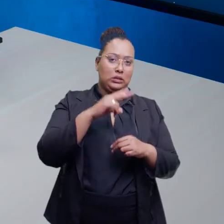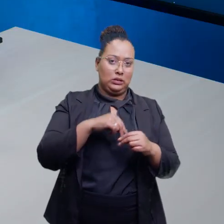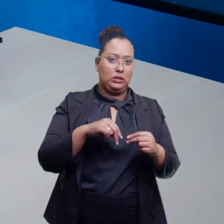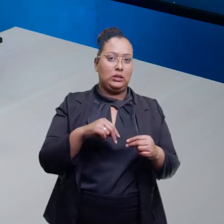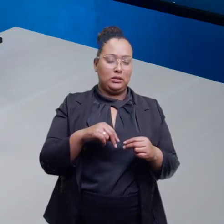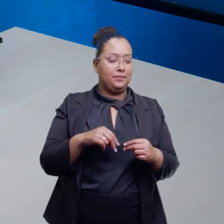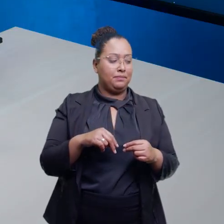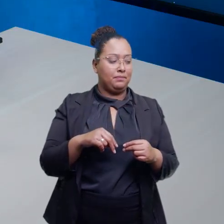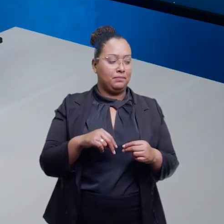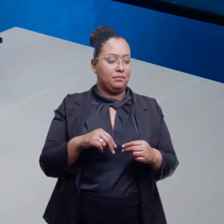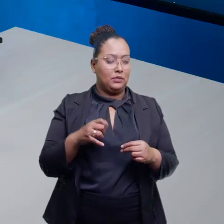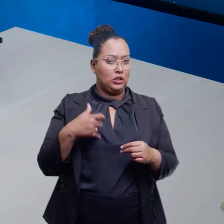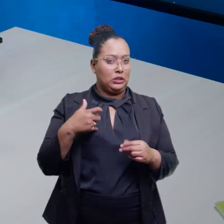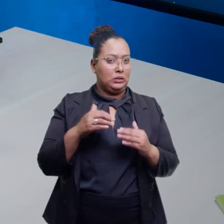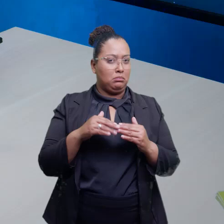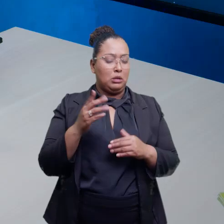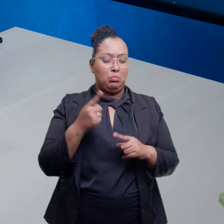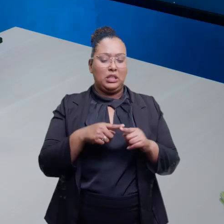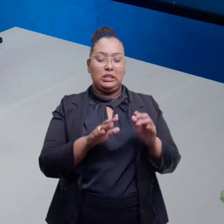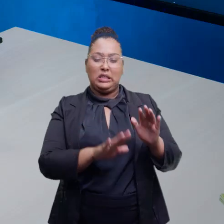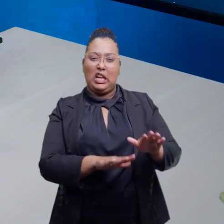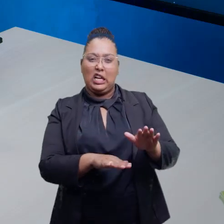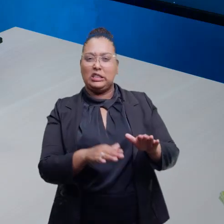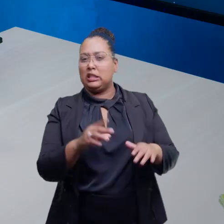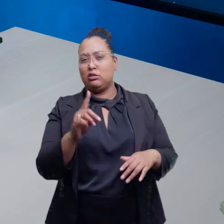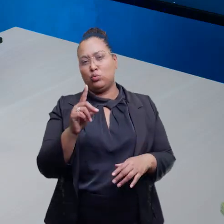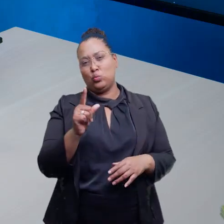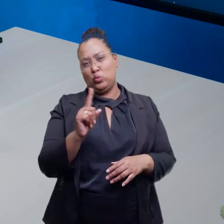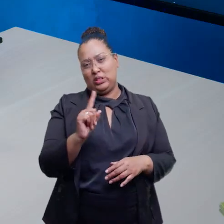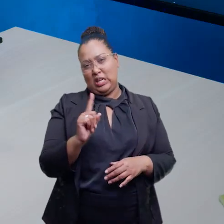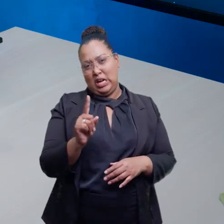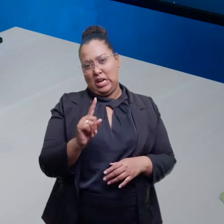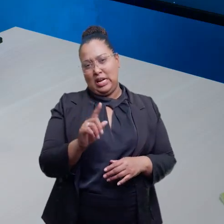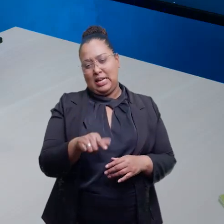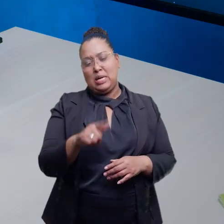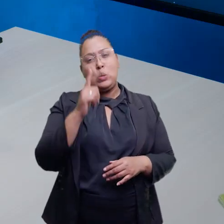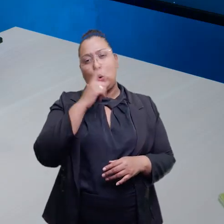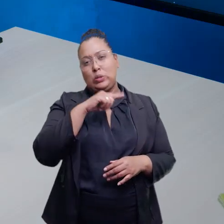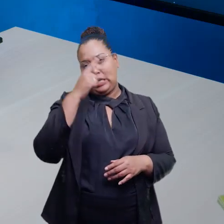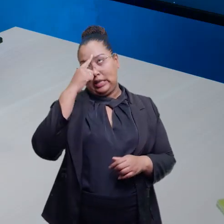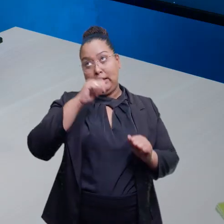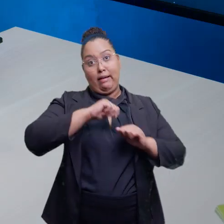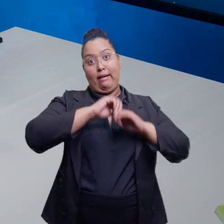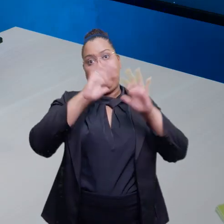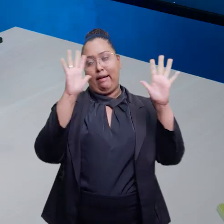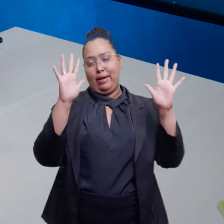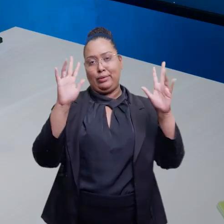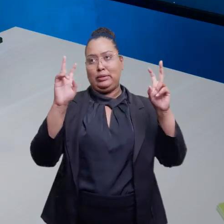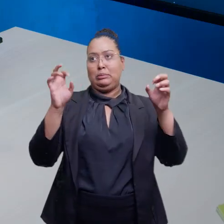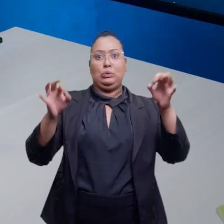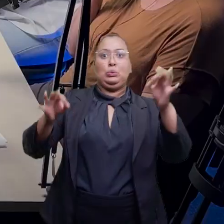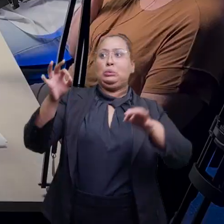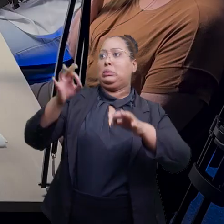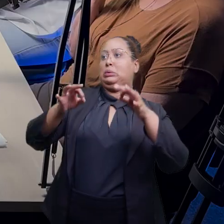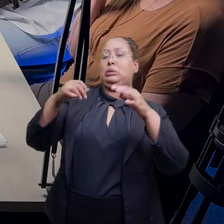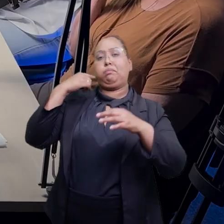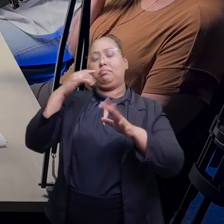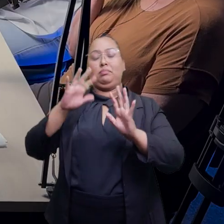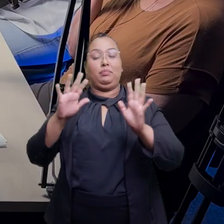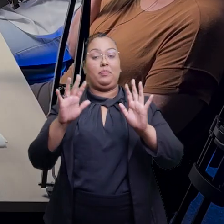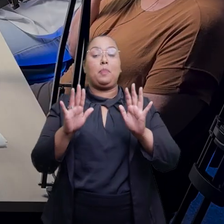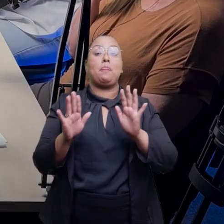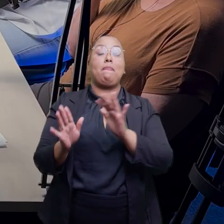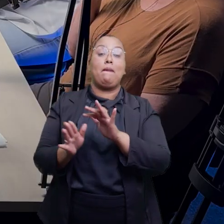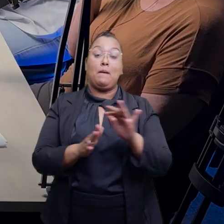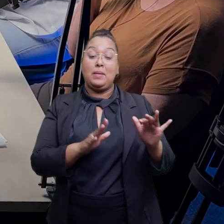via de regra, né? Quando está um pouquinho maior, porque quando é muito novinho também às vezes não compreende toda aquela situação, então não é cabível,